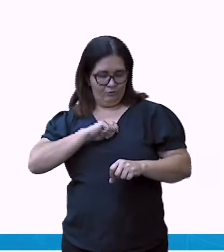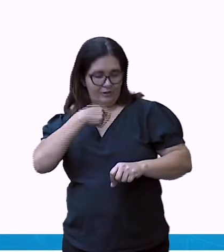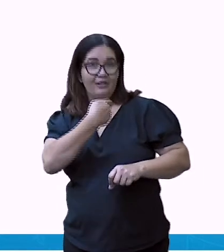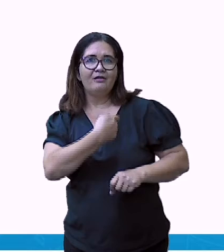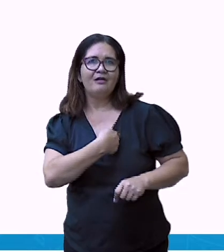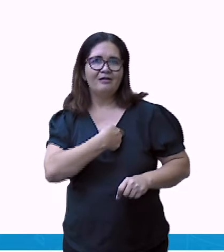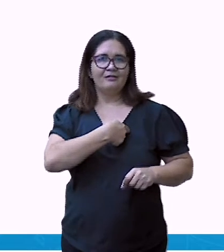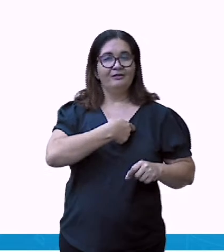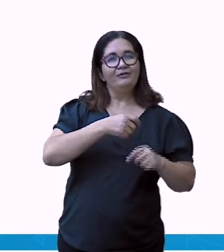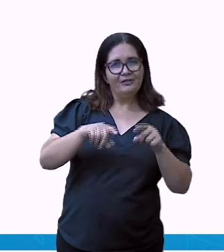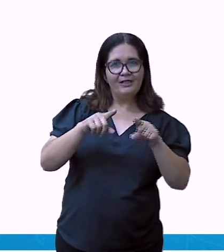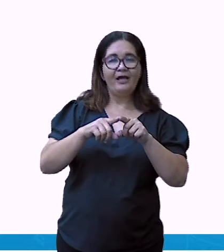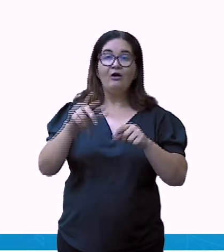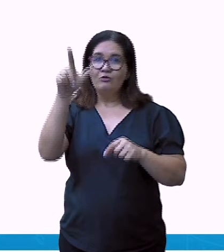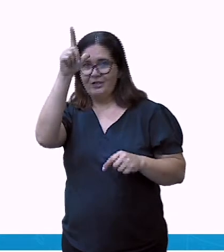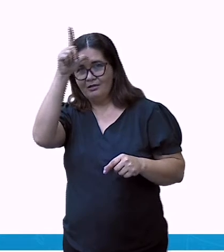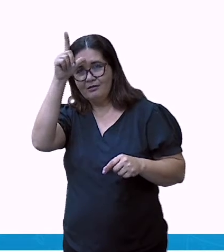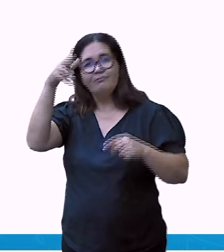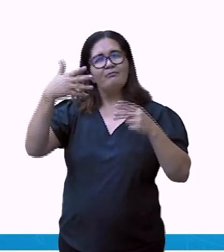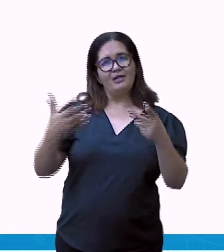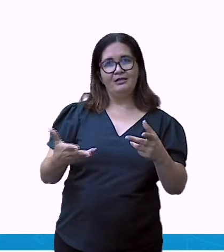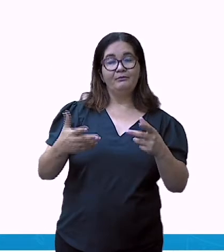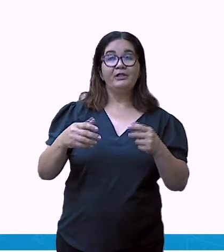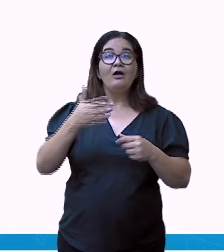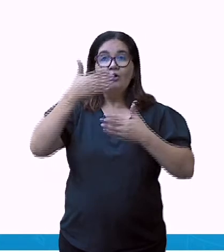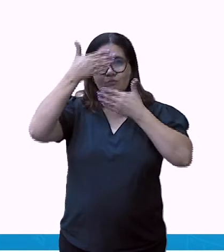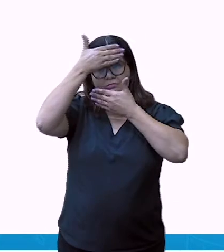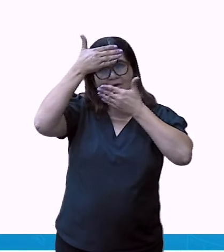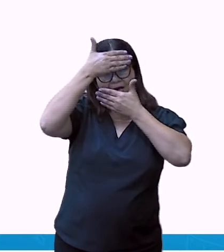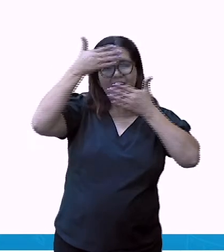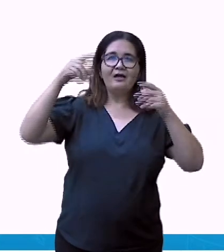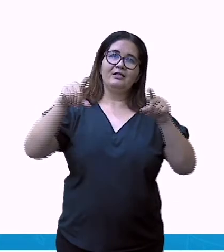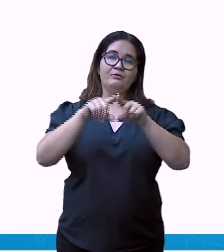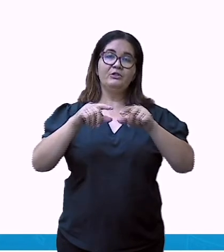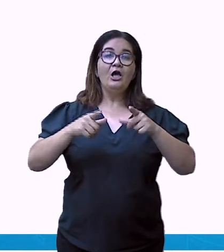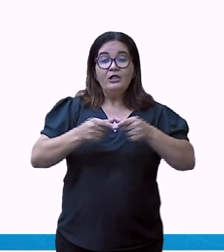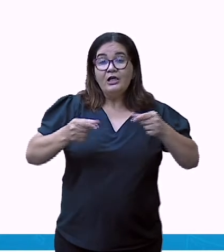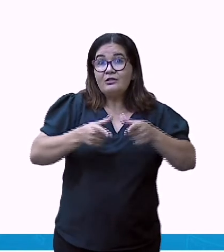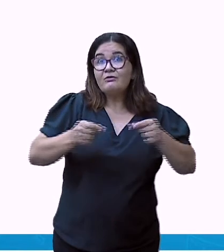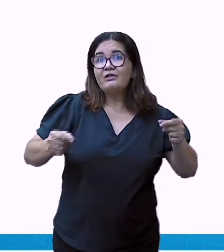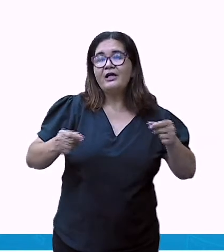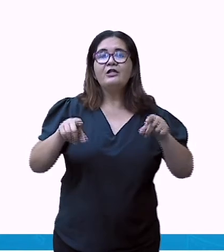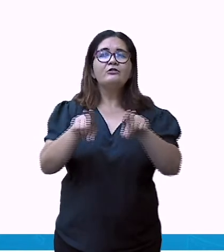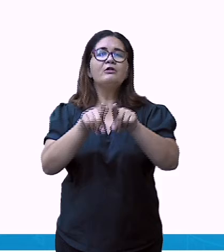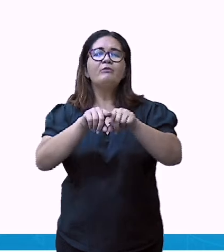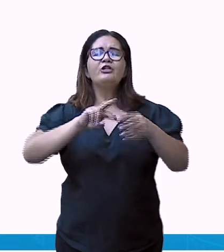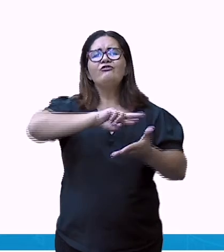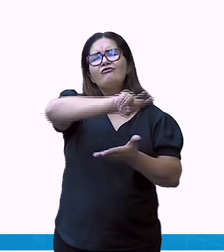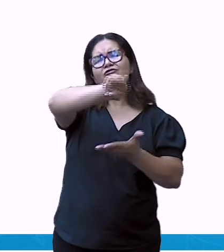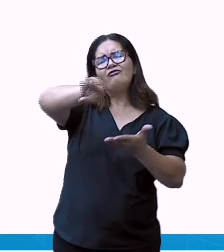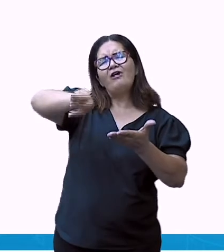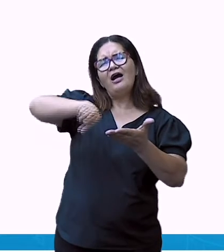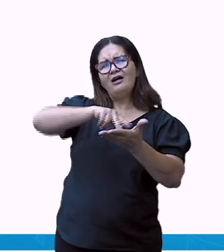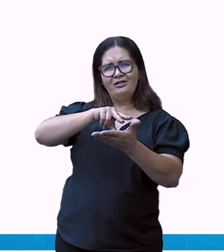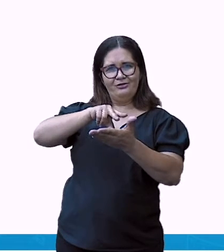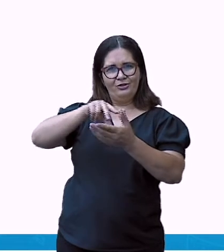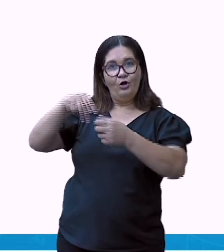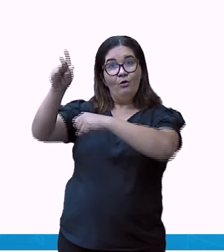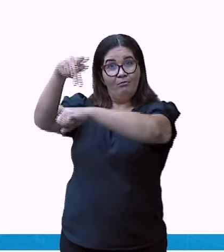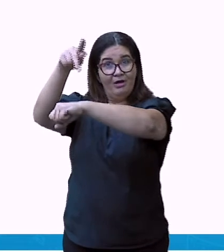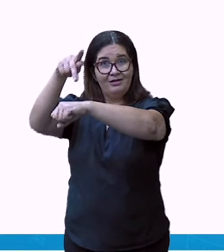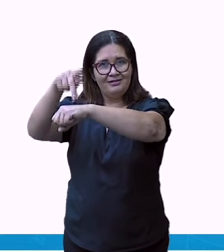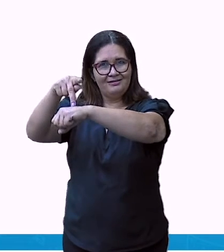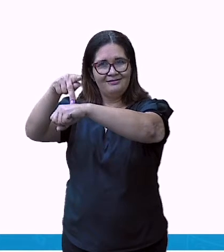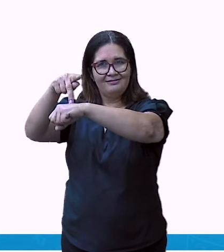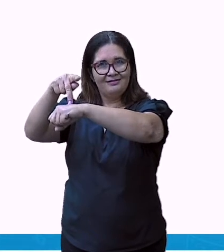espanhóis, os alemães, os árabes, os japoneses dentre outros. Bom,